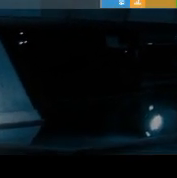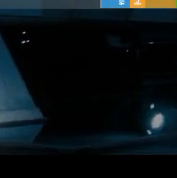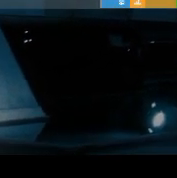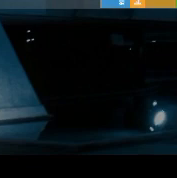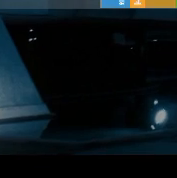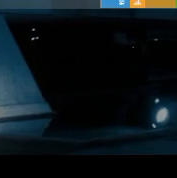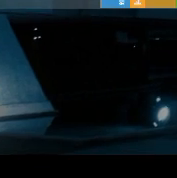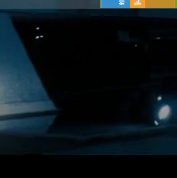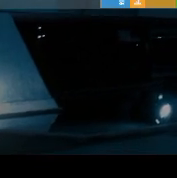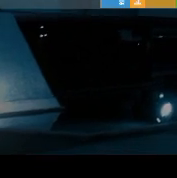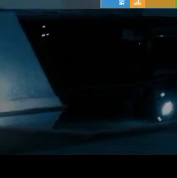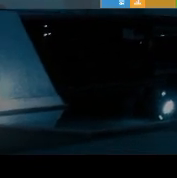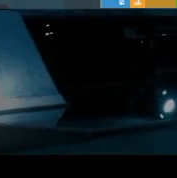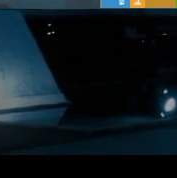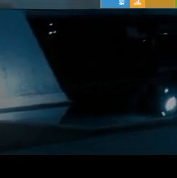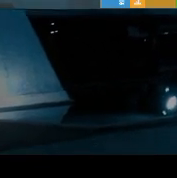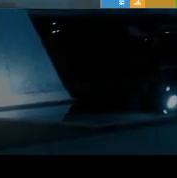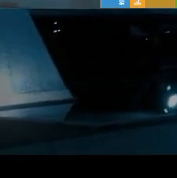Música